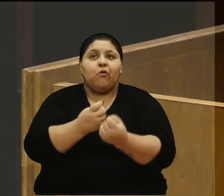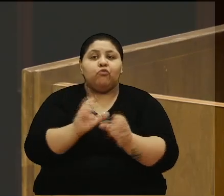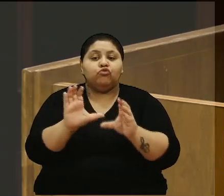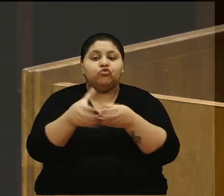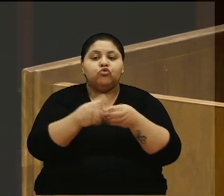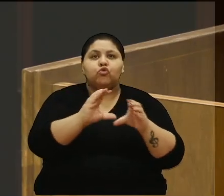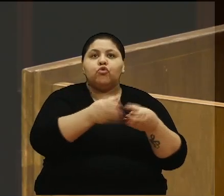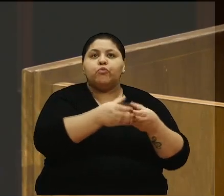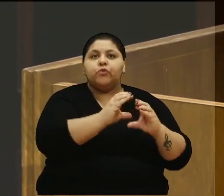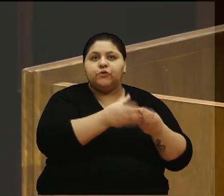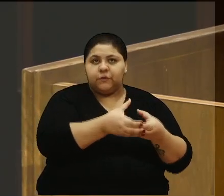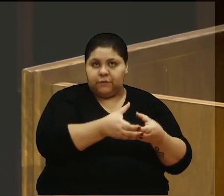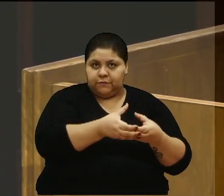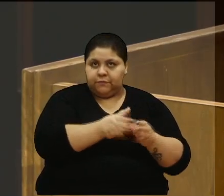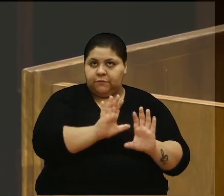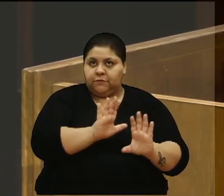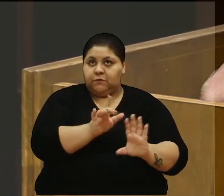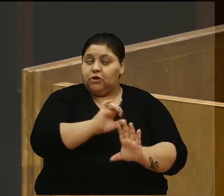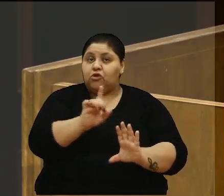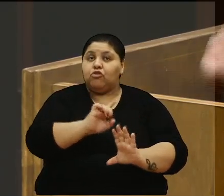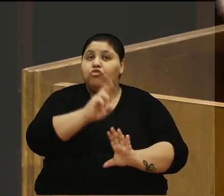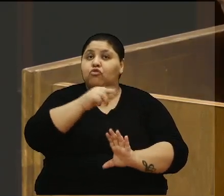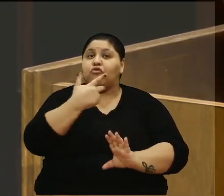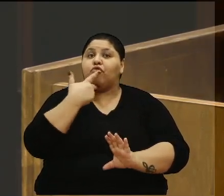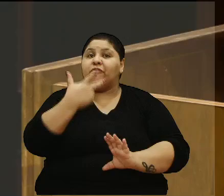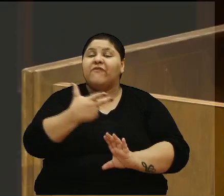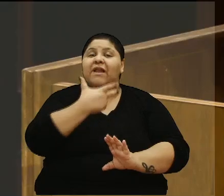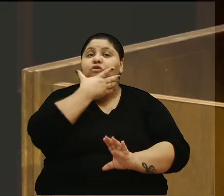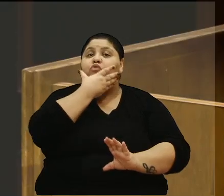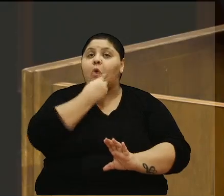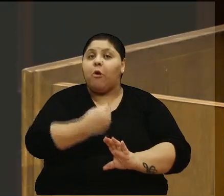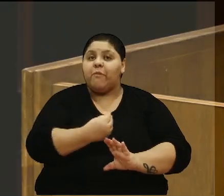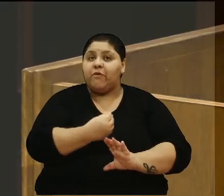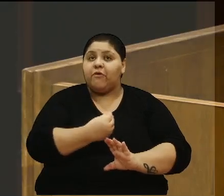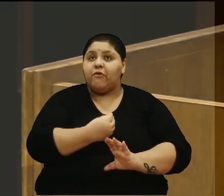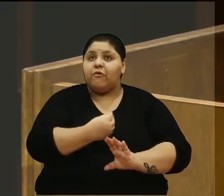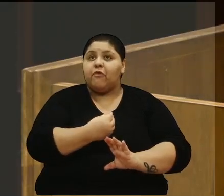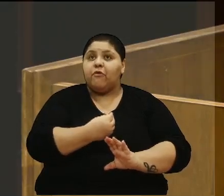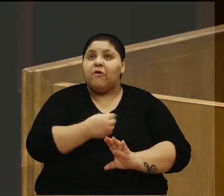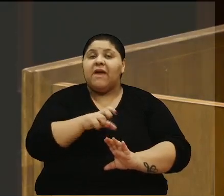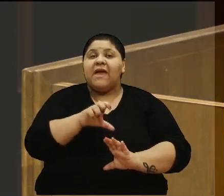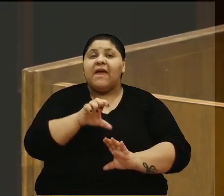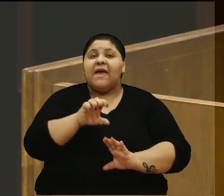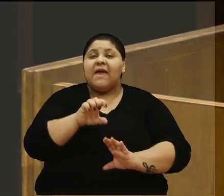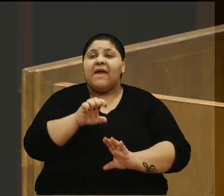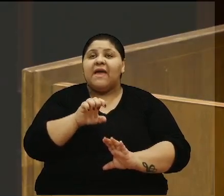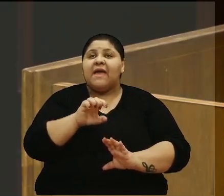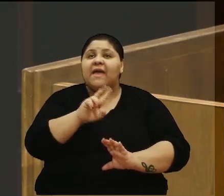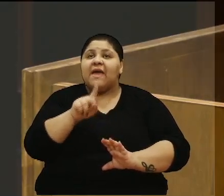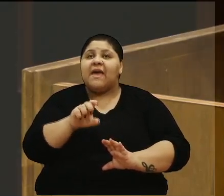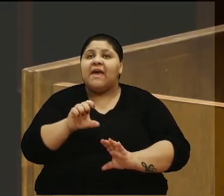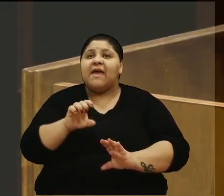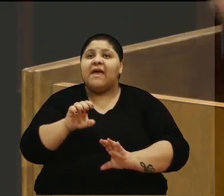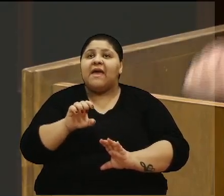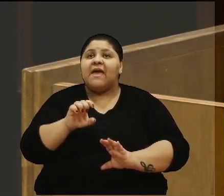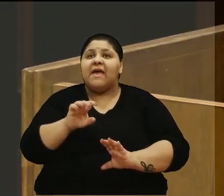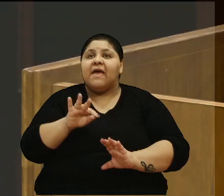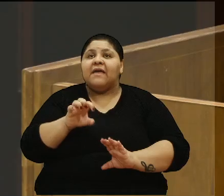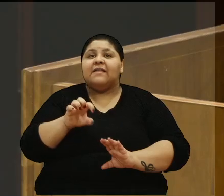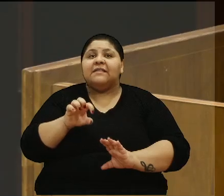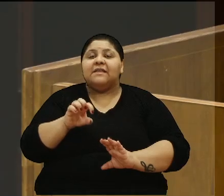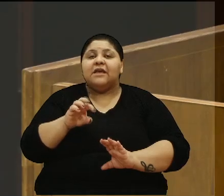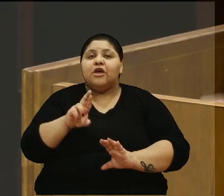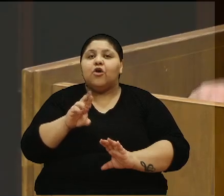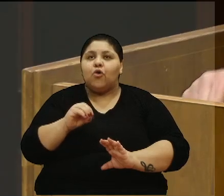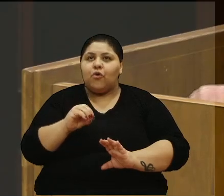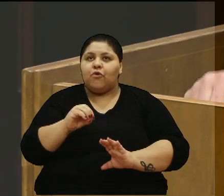categorias. Nunca falaram do homem heterossexual. Isso eu nunca ouvi aqui nessa